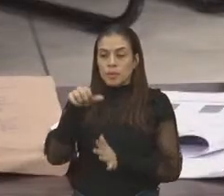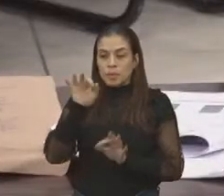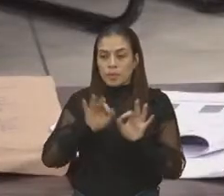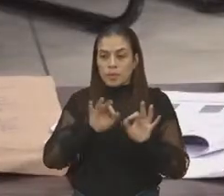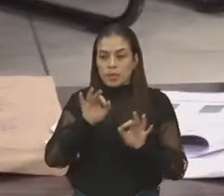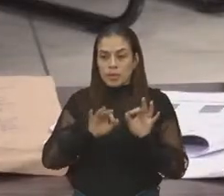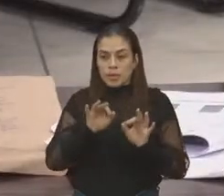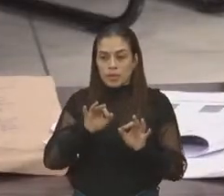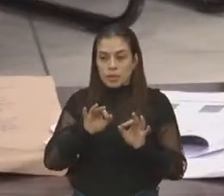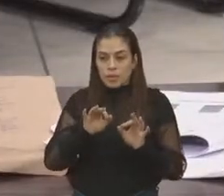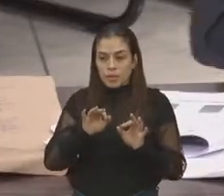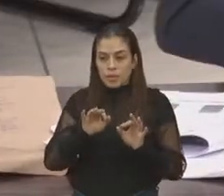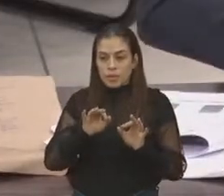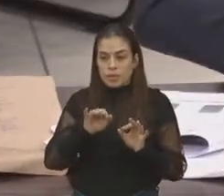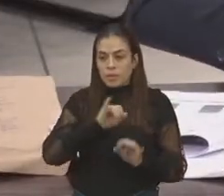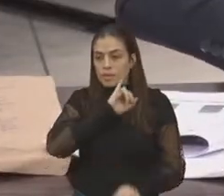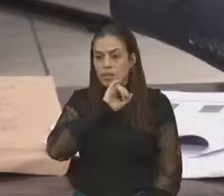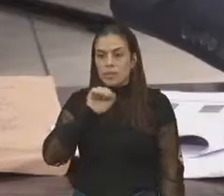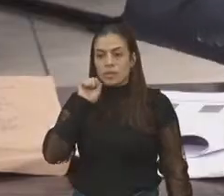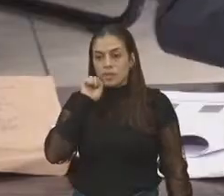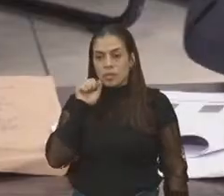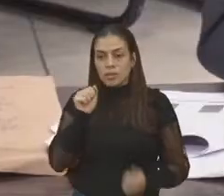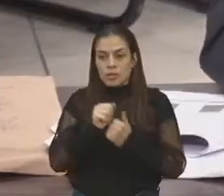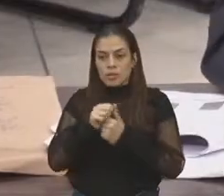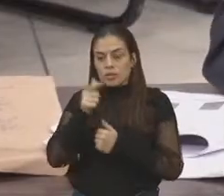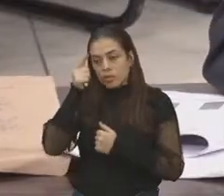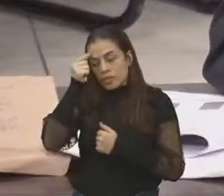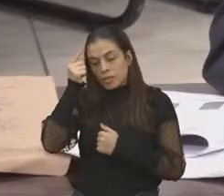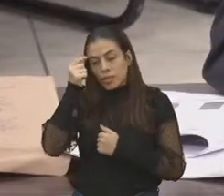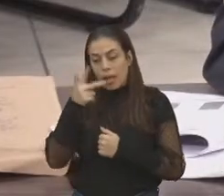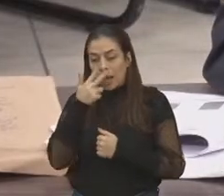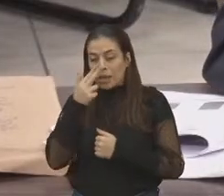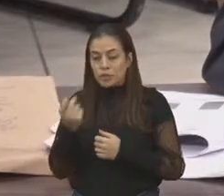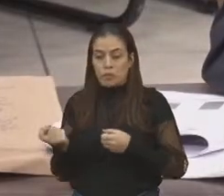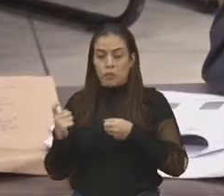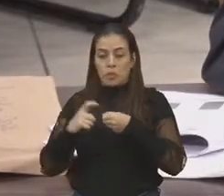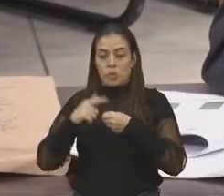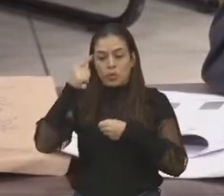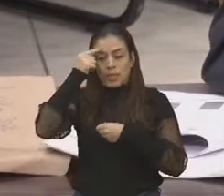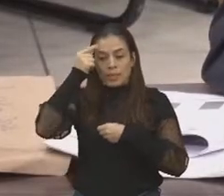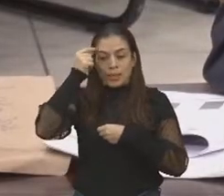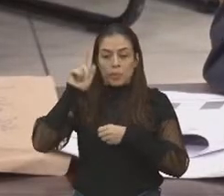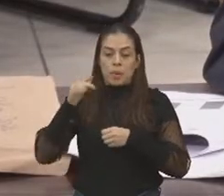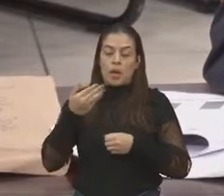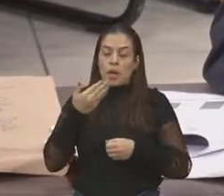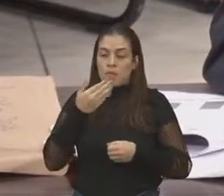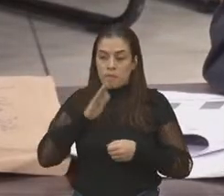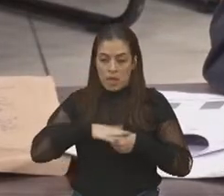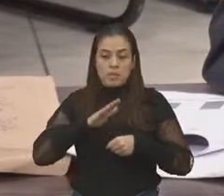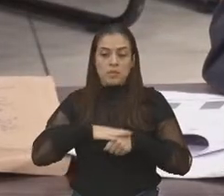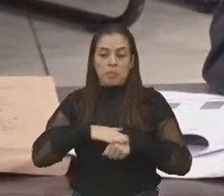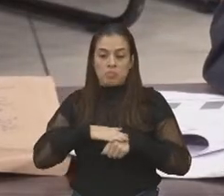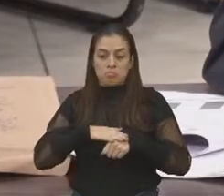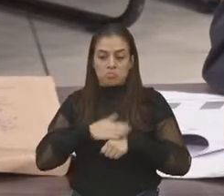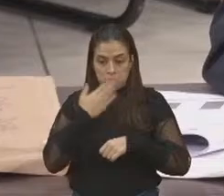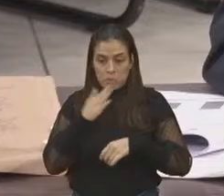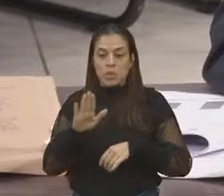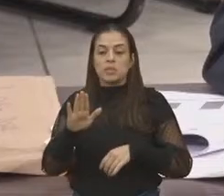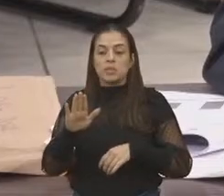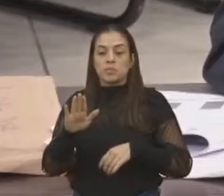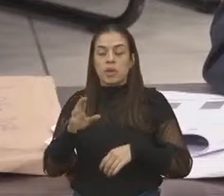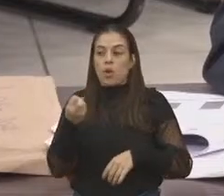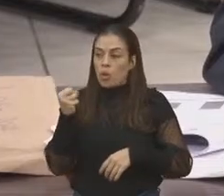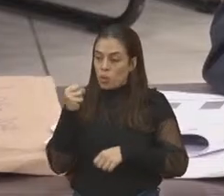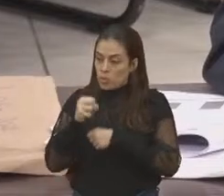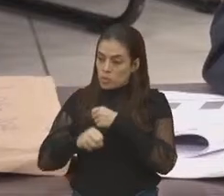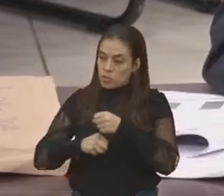o SASAC. O SASAC voltou agora, né? O SASAC acho que voltou para cumprir essa promessa aí. Centro Dia ao Idoso, 8 anos prometendo